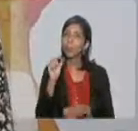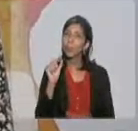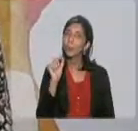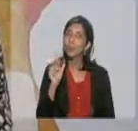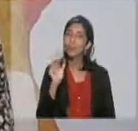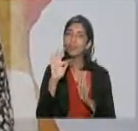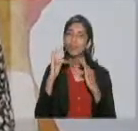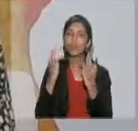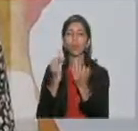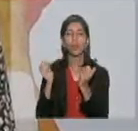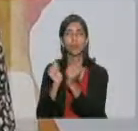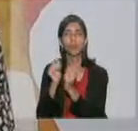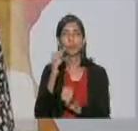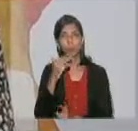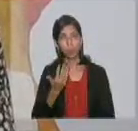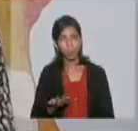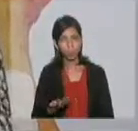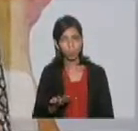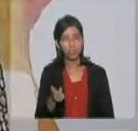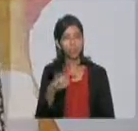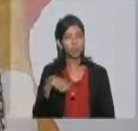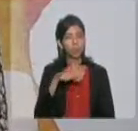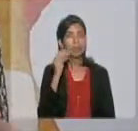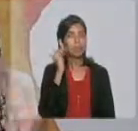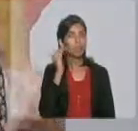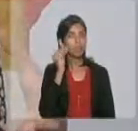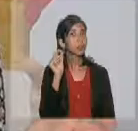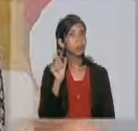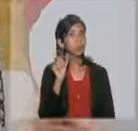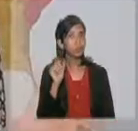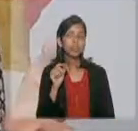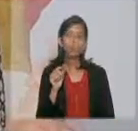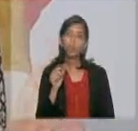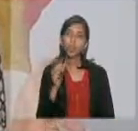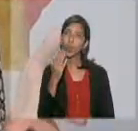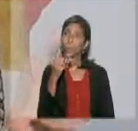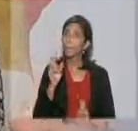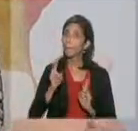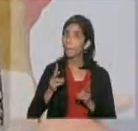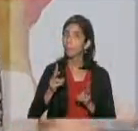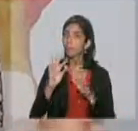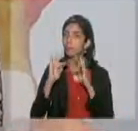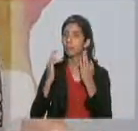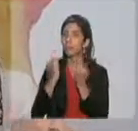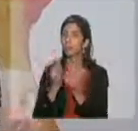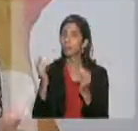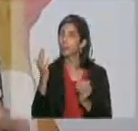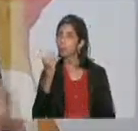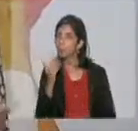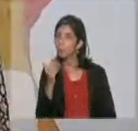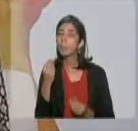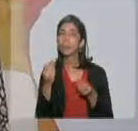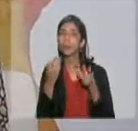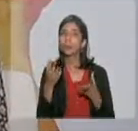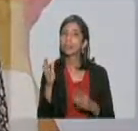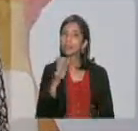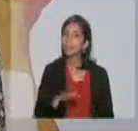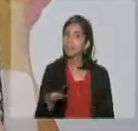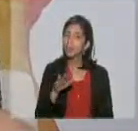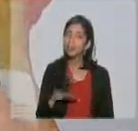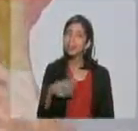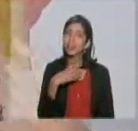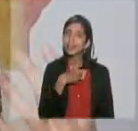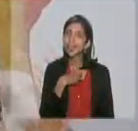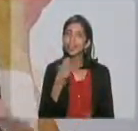que é a comida que a família come. A gente tenta sempre usar os mesmos alimentos que a família come desde o início, até para que a criança